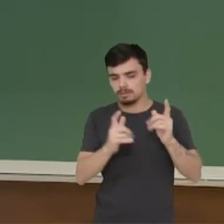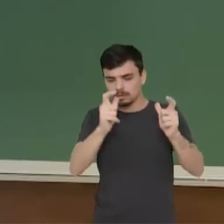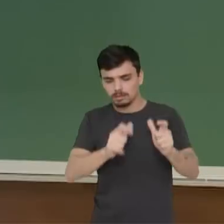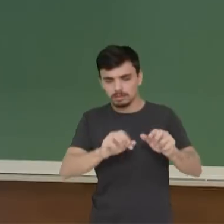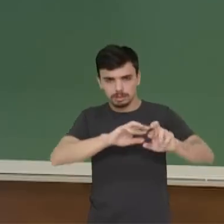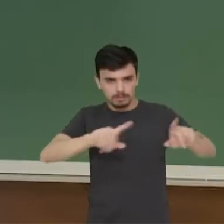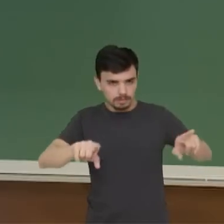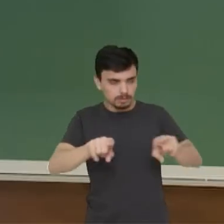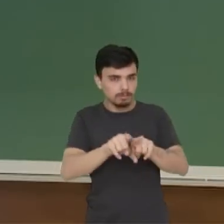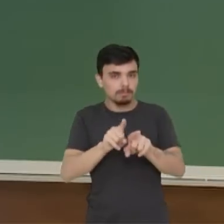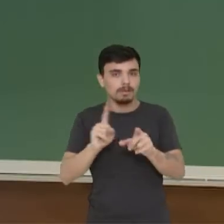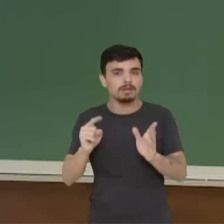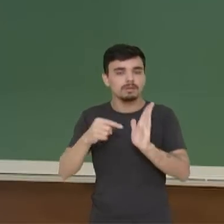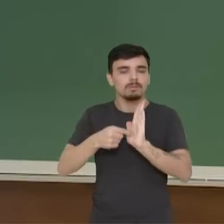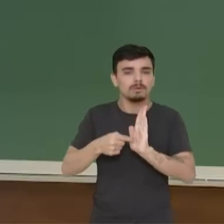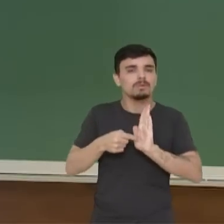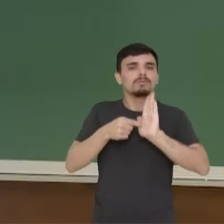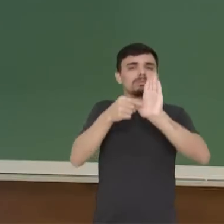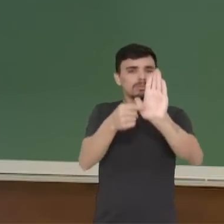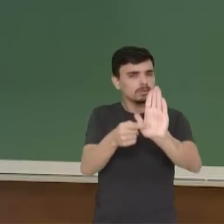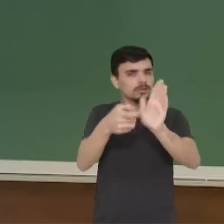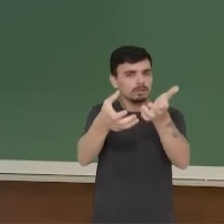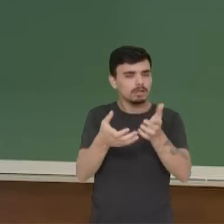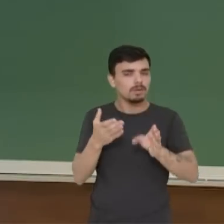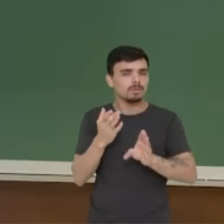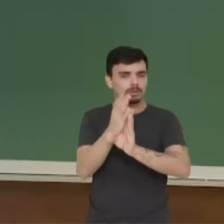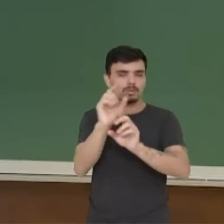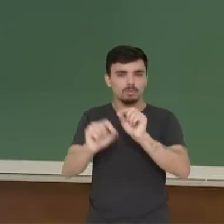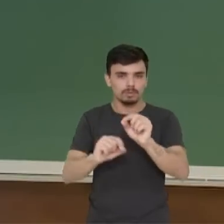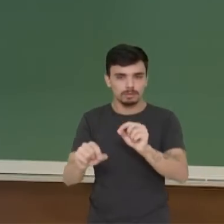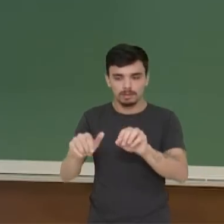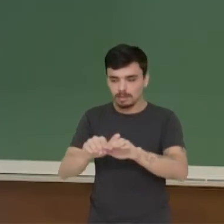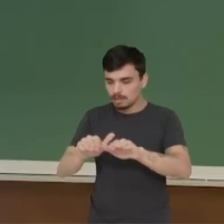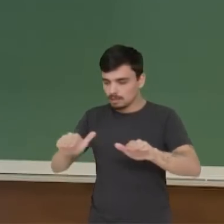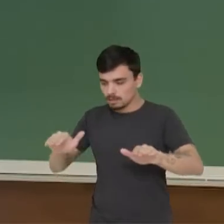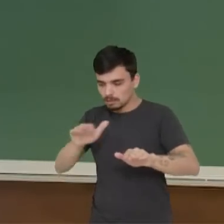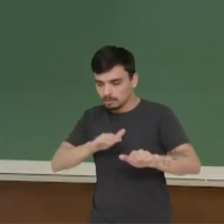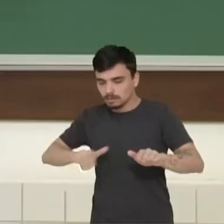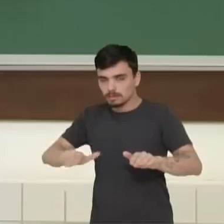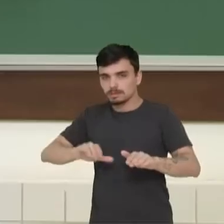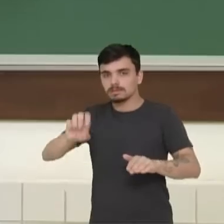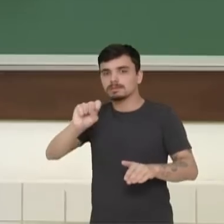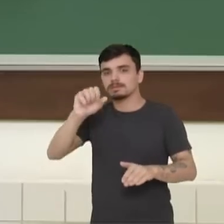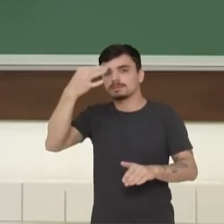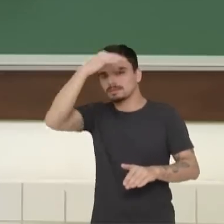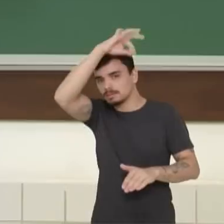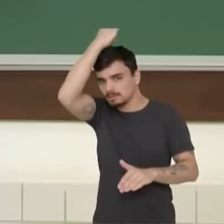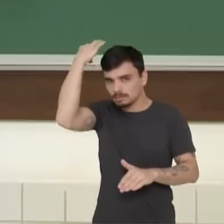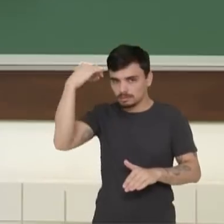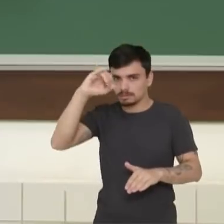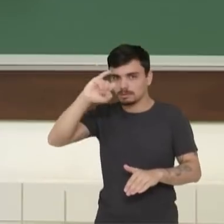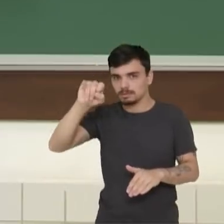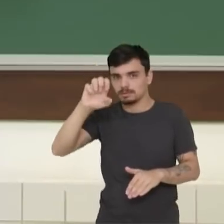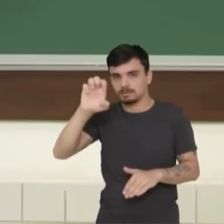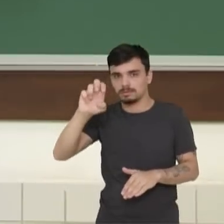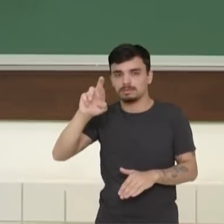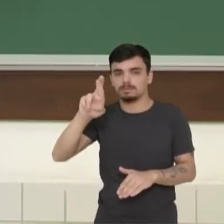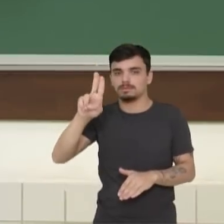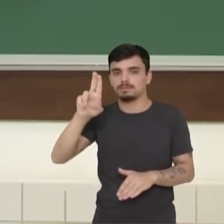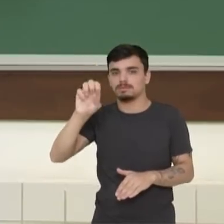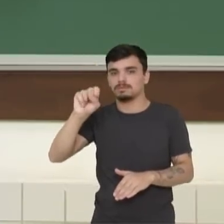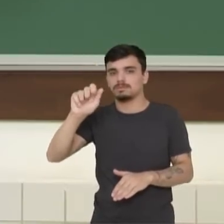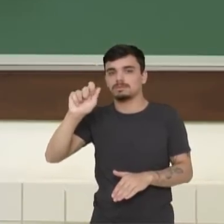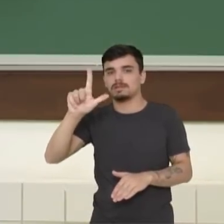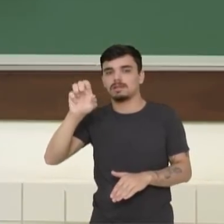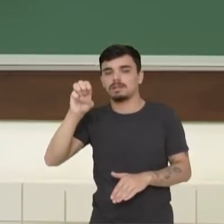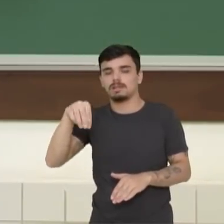diversos. O ponto de referência que eles queriam chegar era a Terra Santa, era Jerusalém. Mas eles acabavam pegando rotas das mais